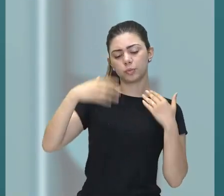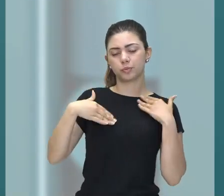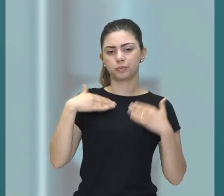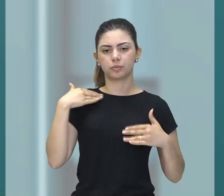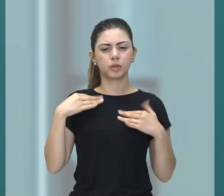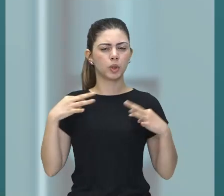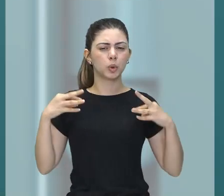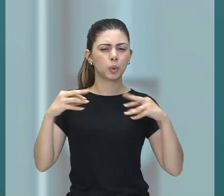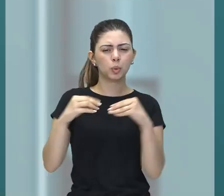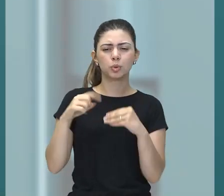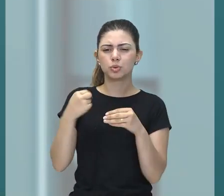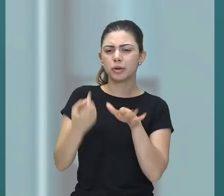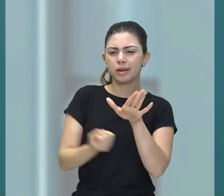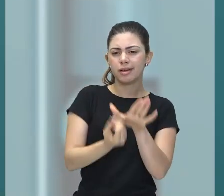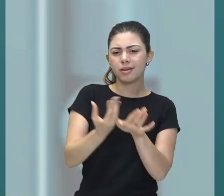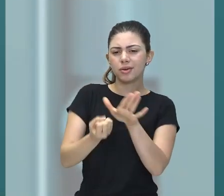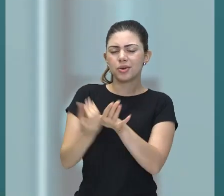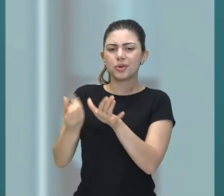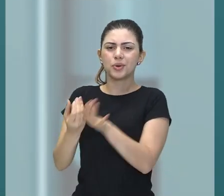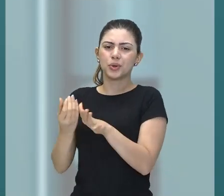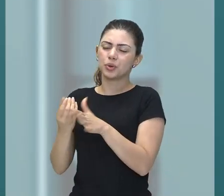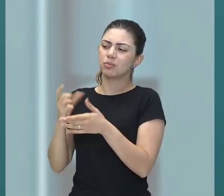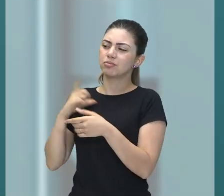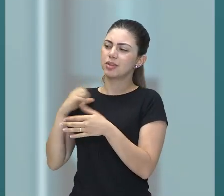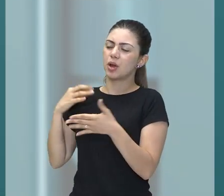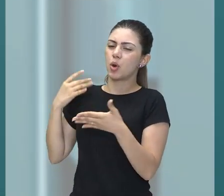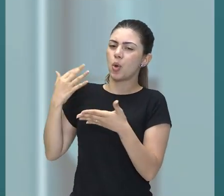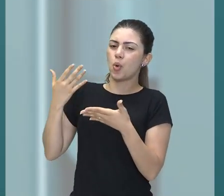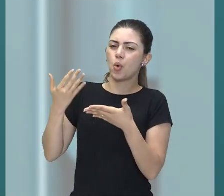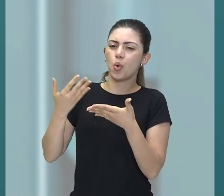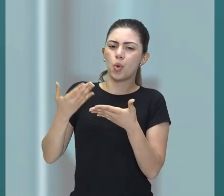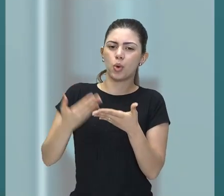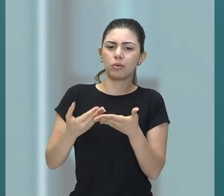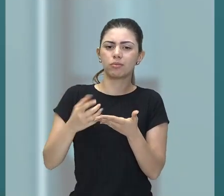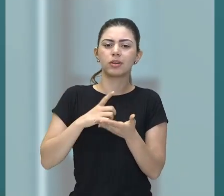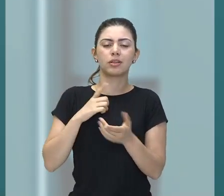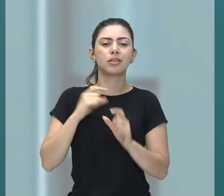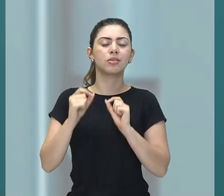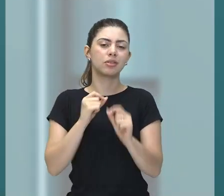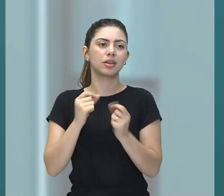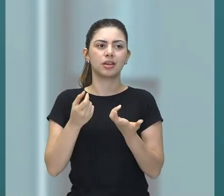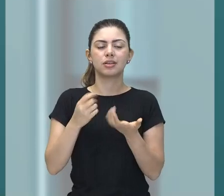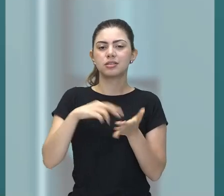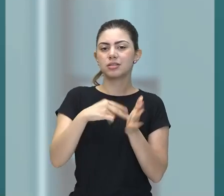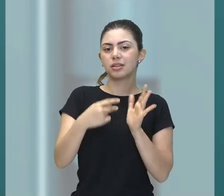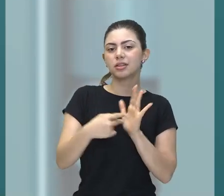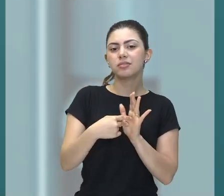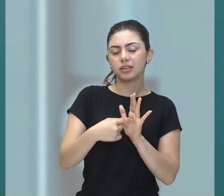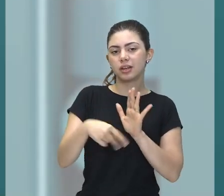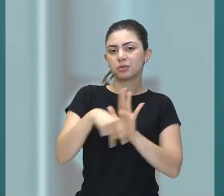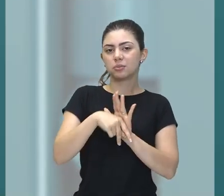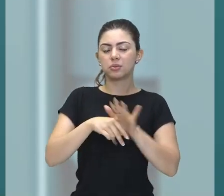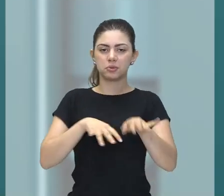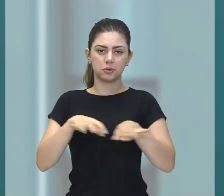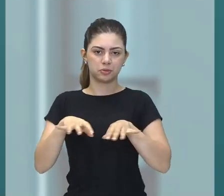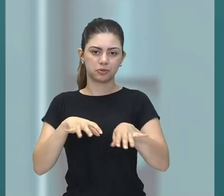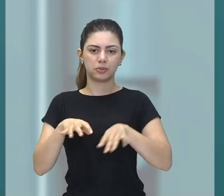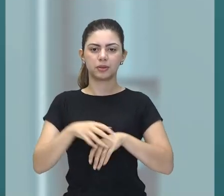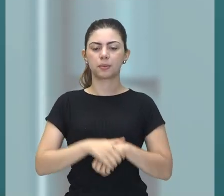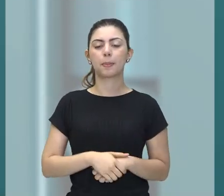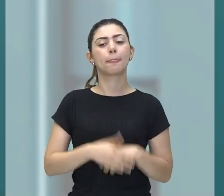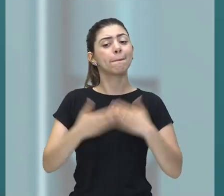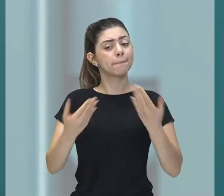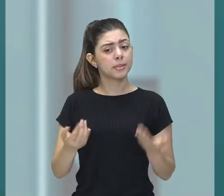ser humano criou ao longo da sua história em forma de textos e significados para aqueles movimentos. Então, por